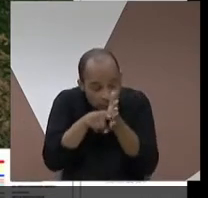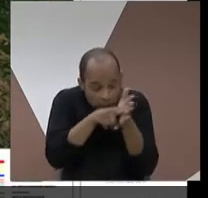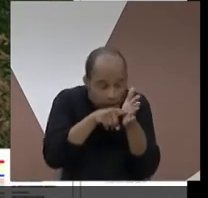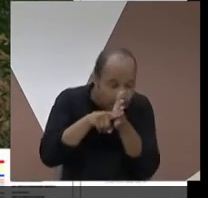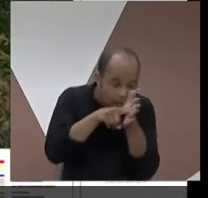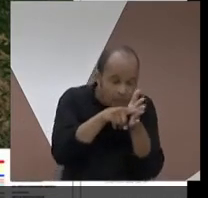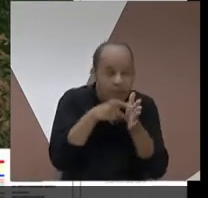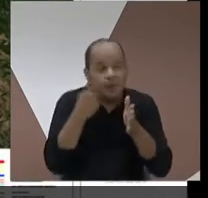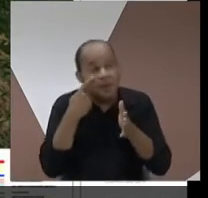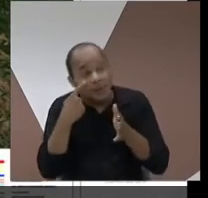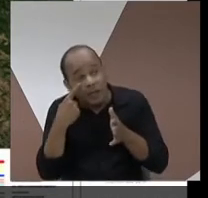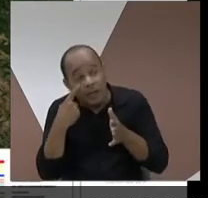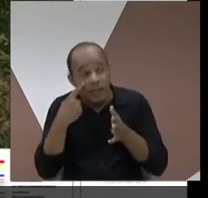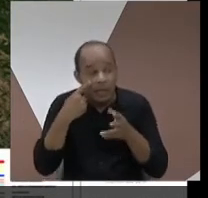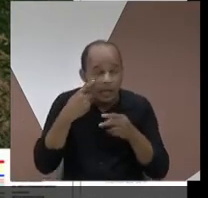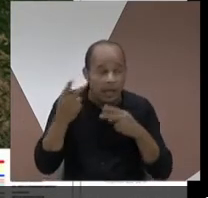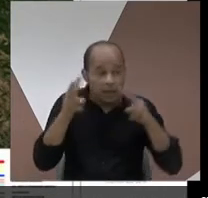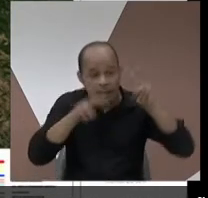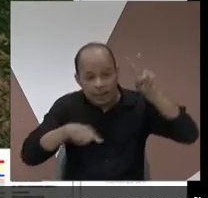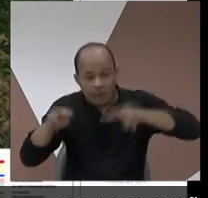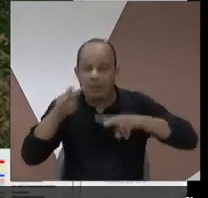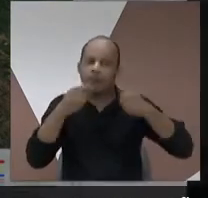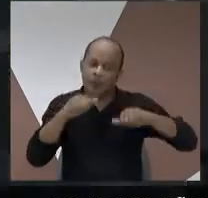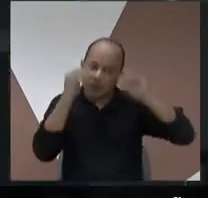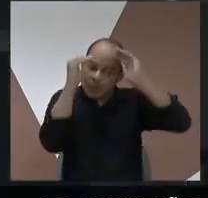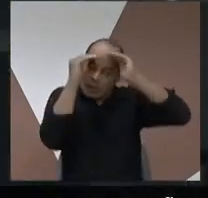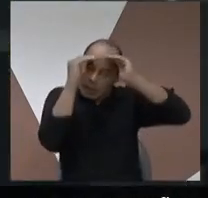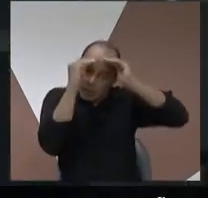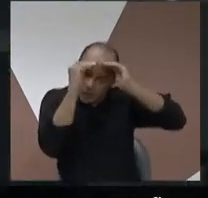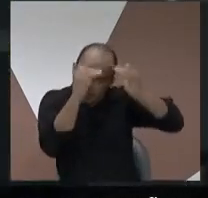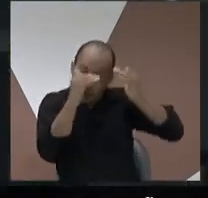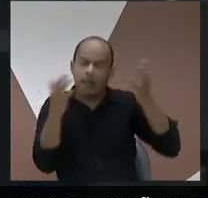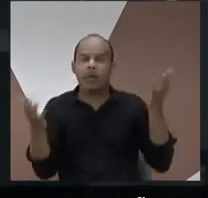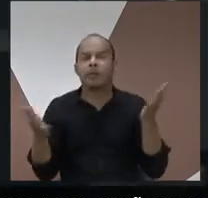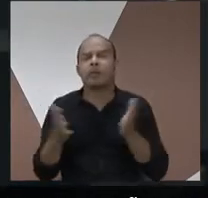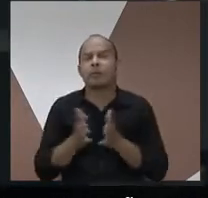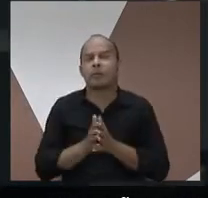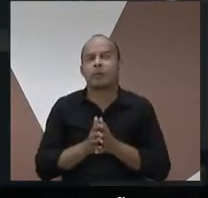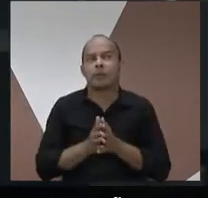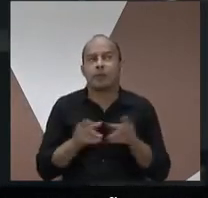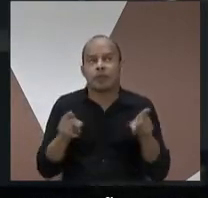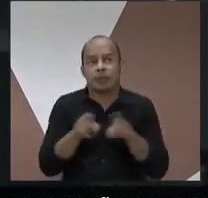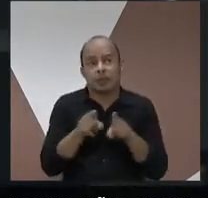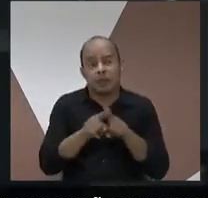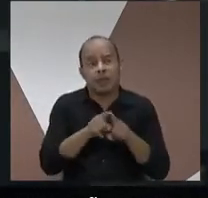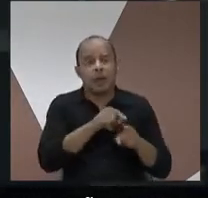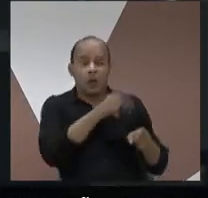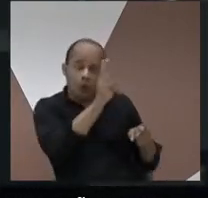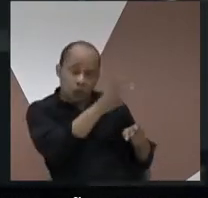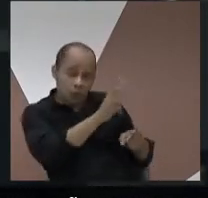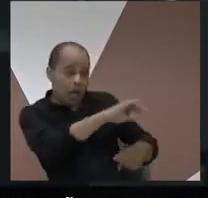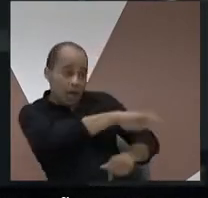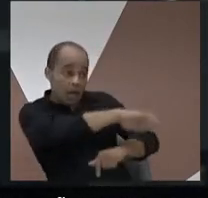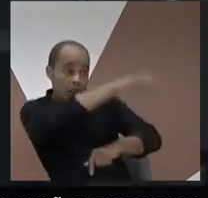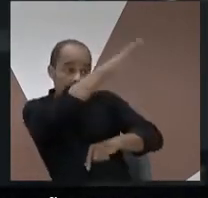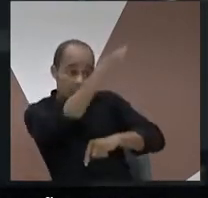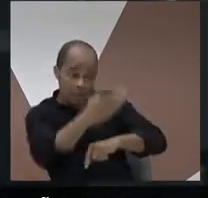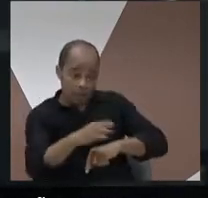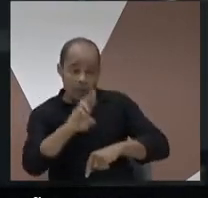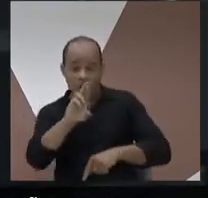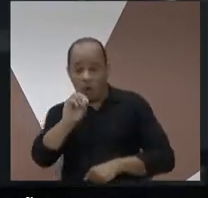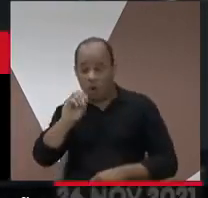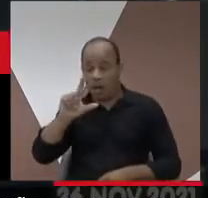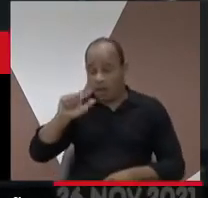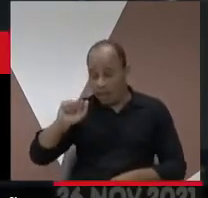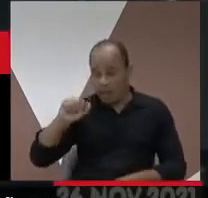manter presente o respeito, manter a característica da Rola Moça, mas tem que ter também uma